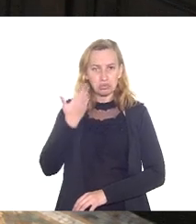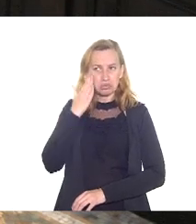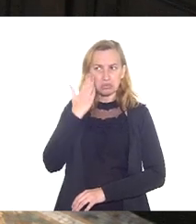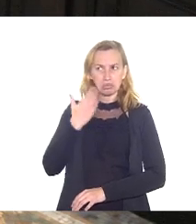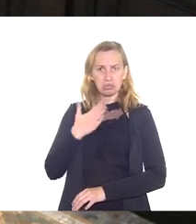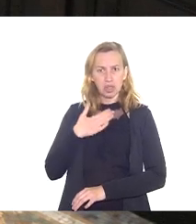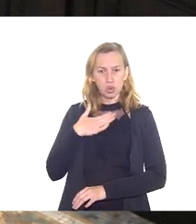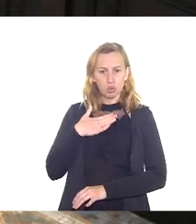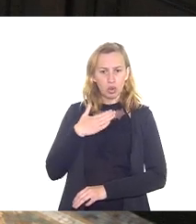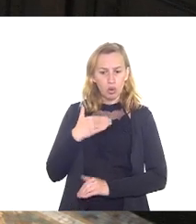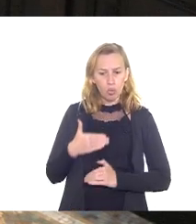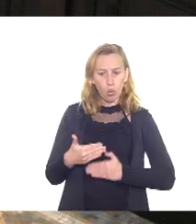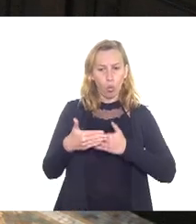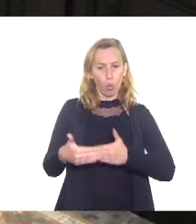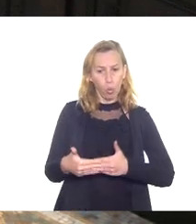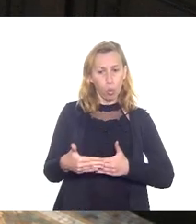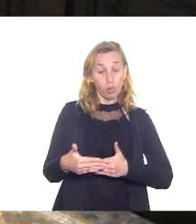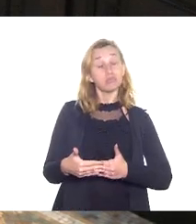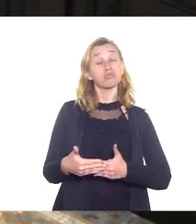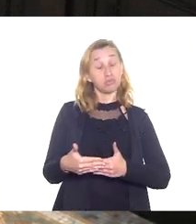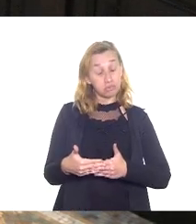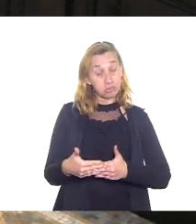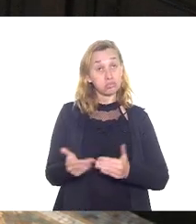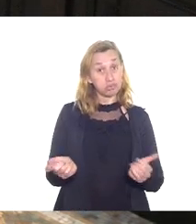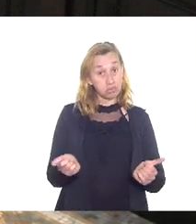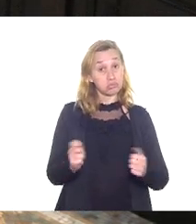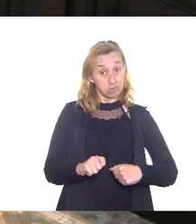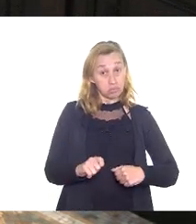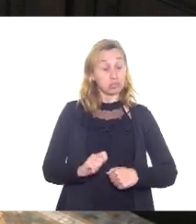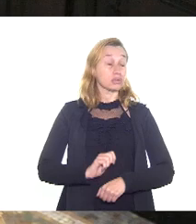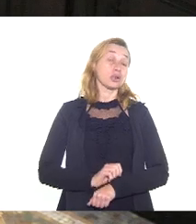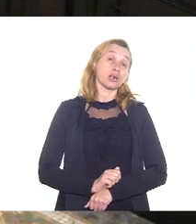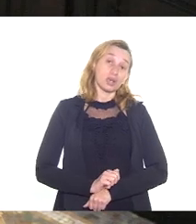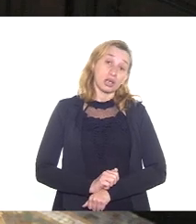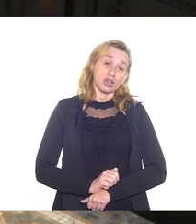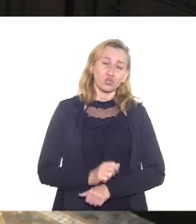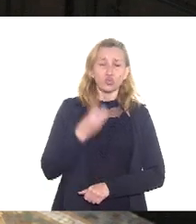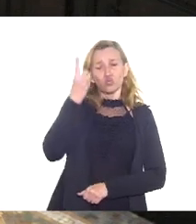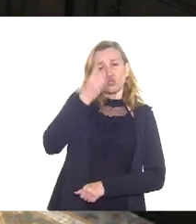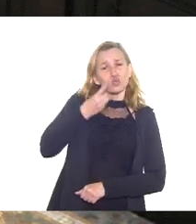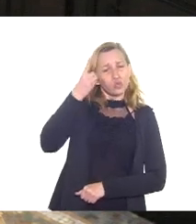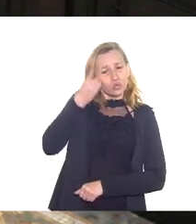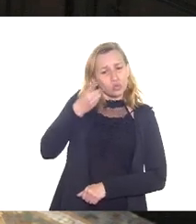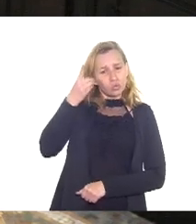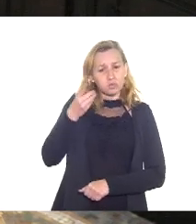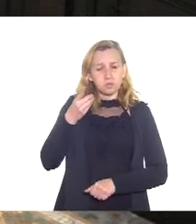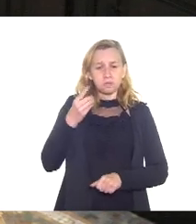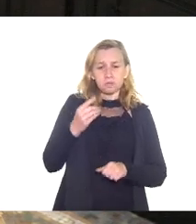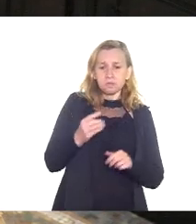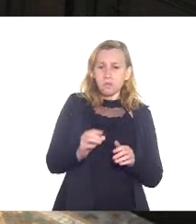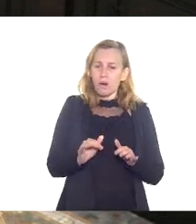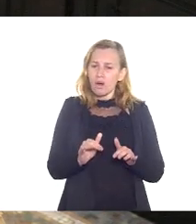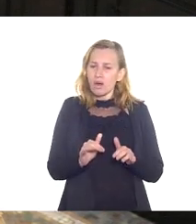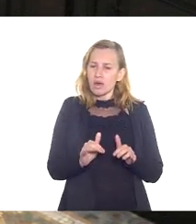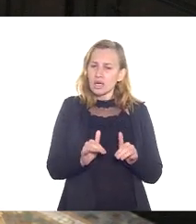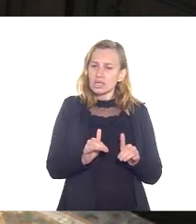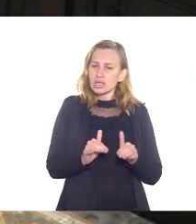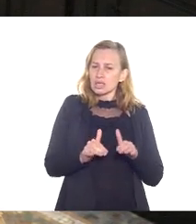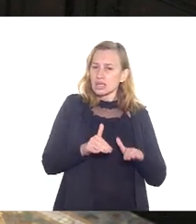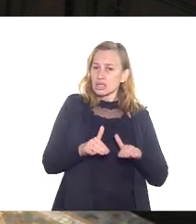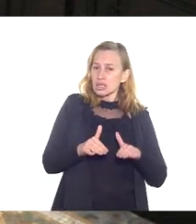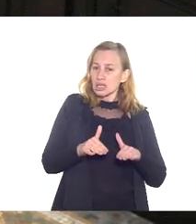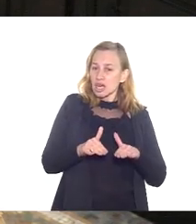ele avança, né, nessa capacidade dos deputados desenvolverem as